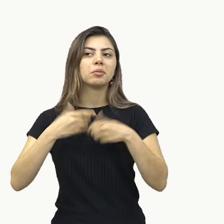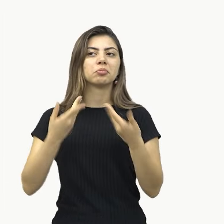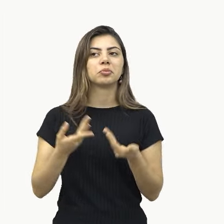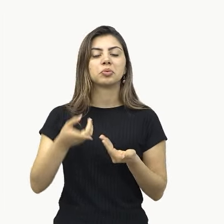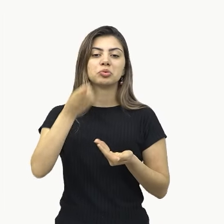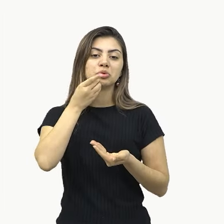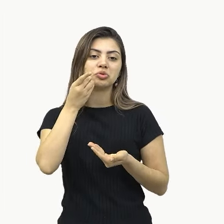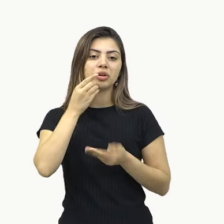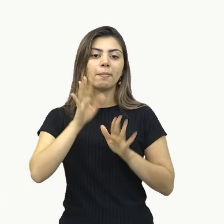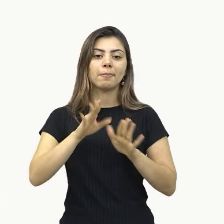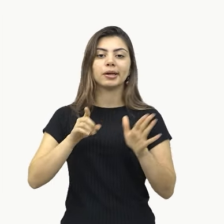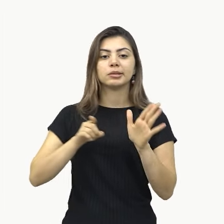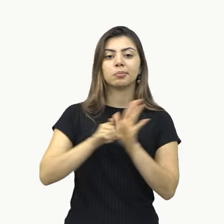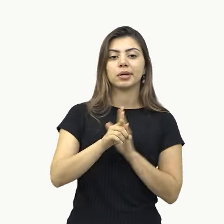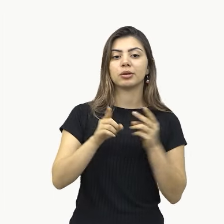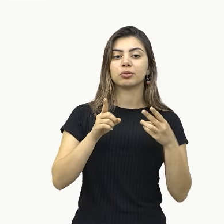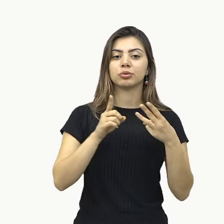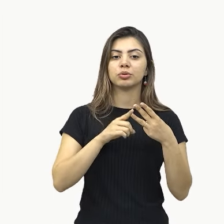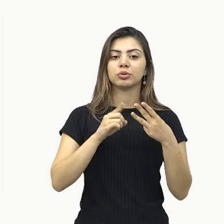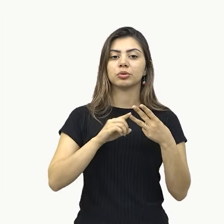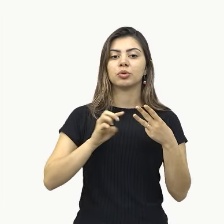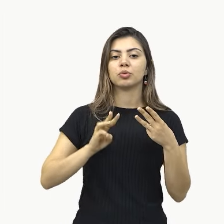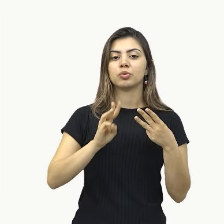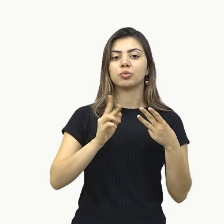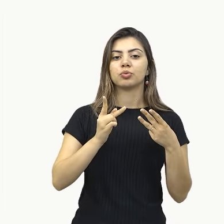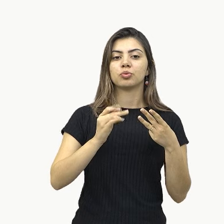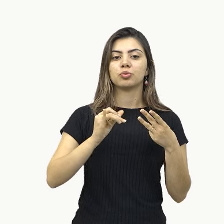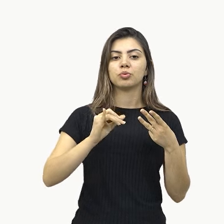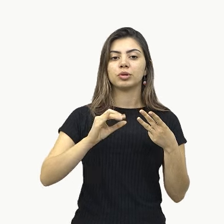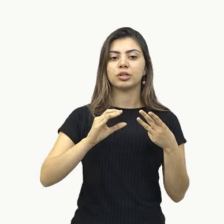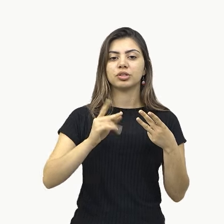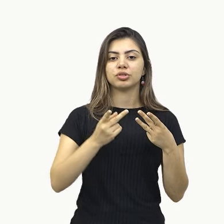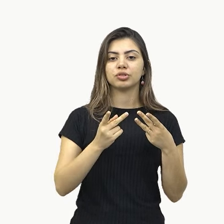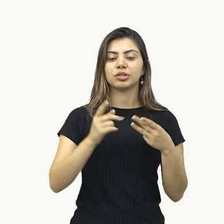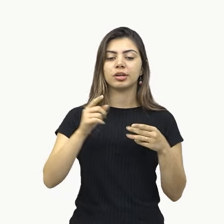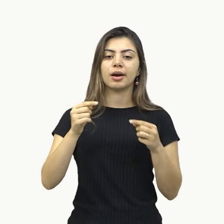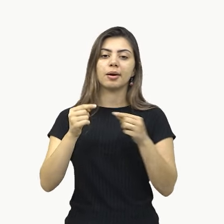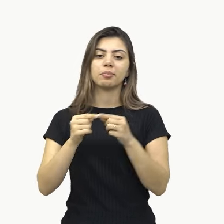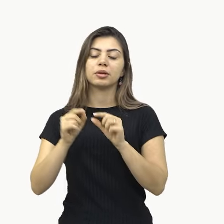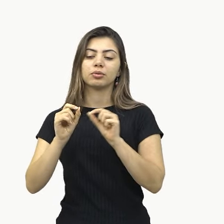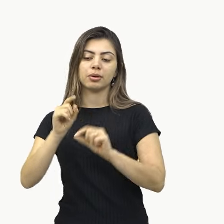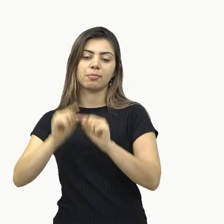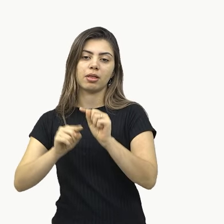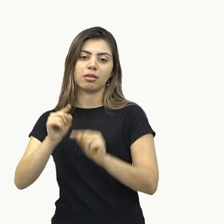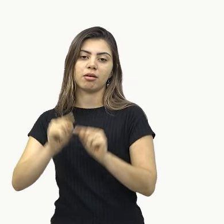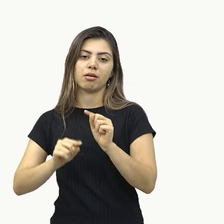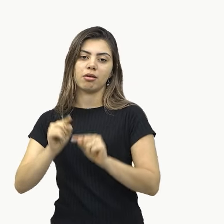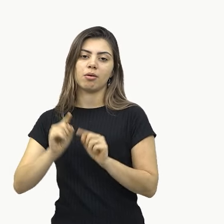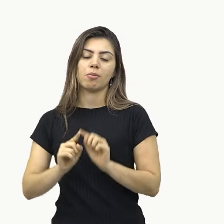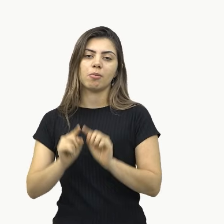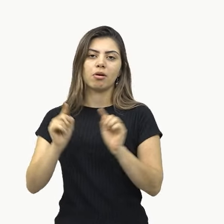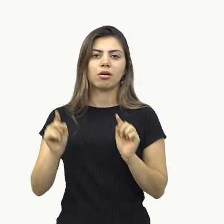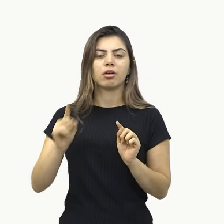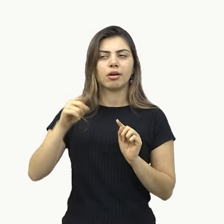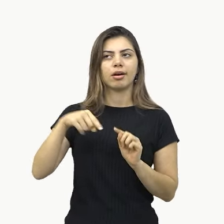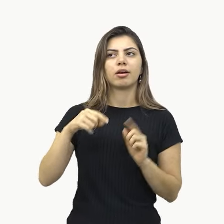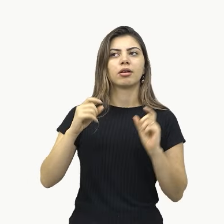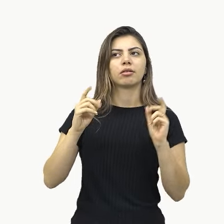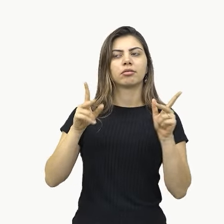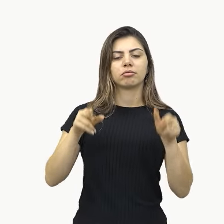quando eu pergunto com which, eu quero saber um object, mas nesse caso especificamente é uma escolha,